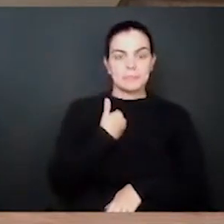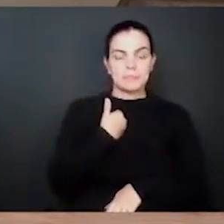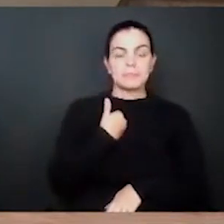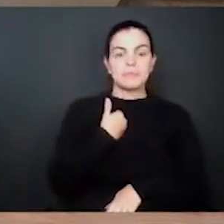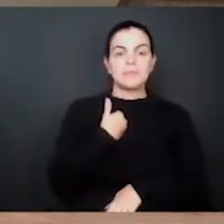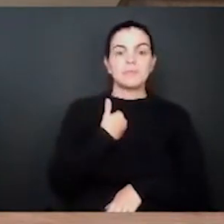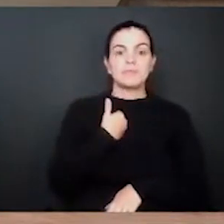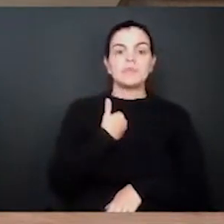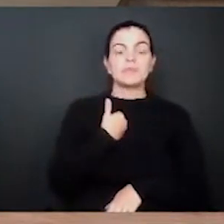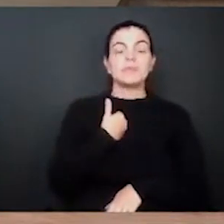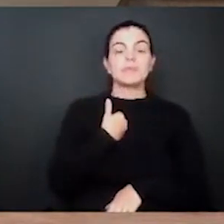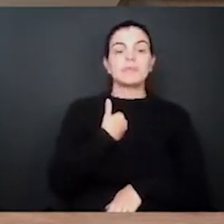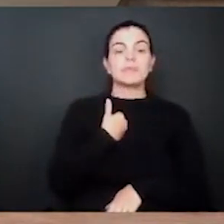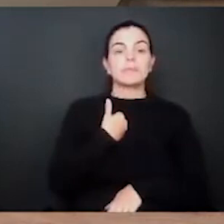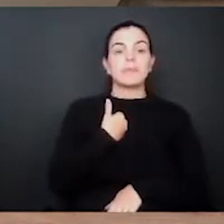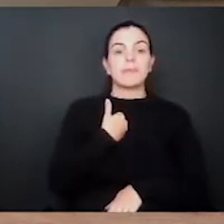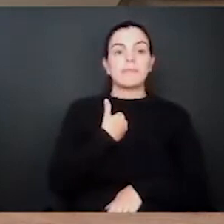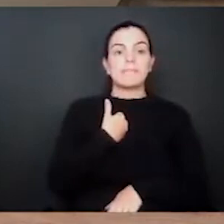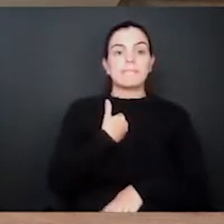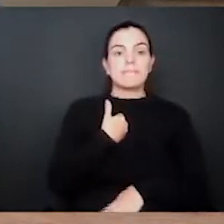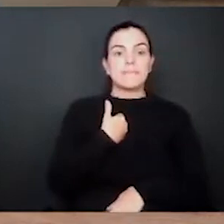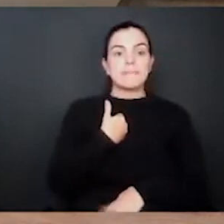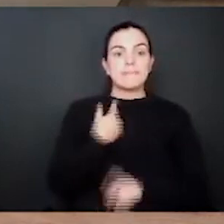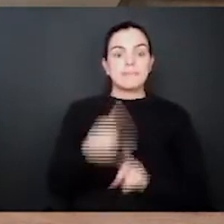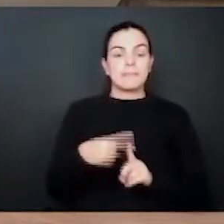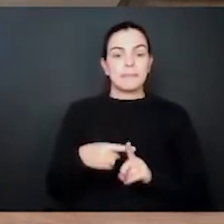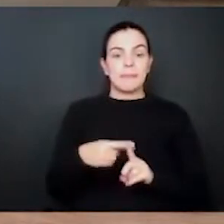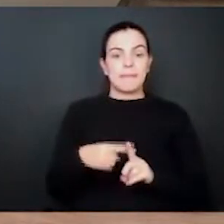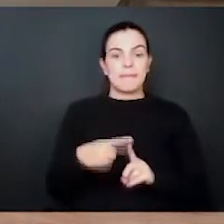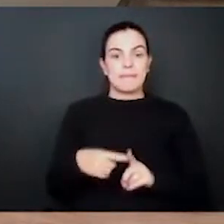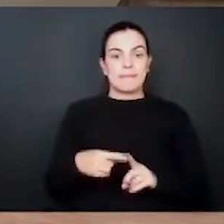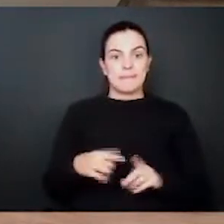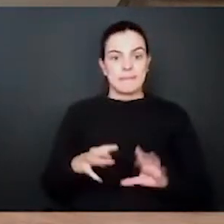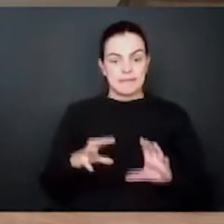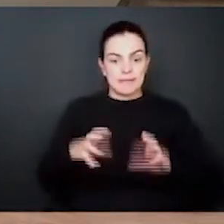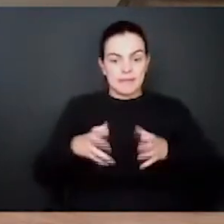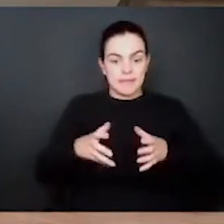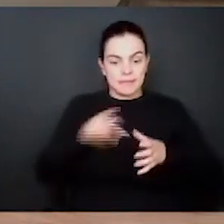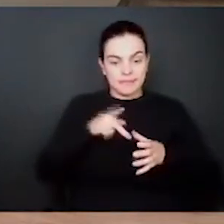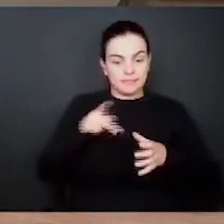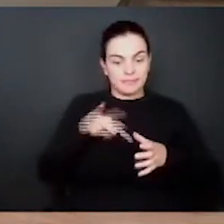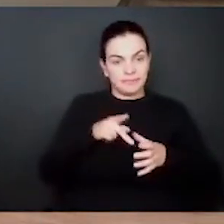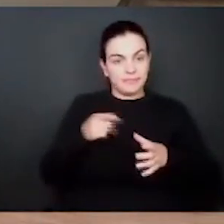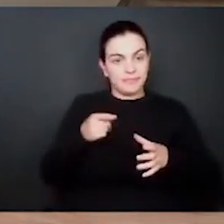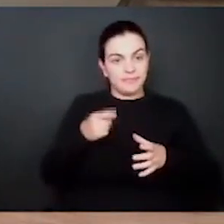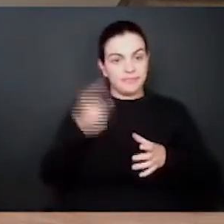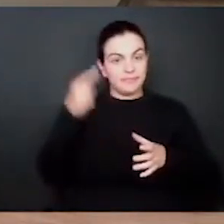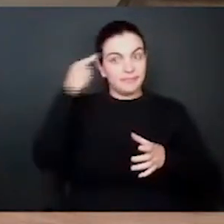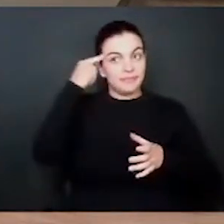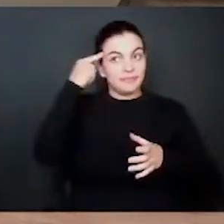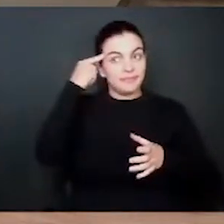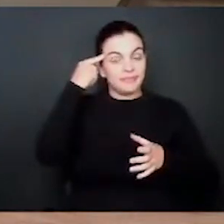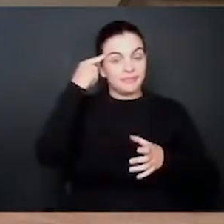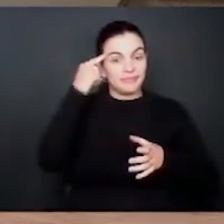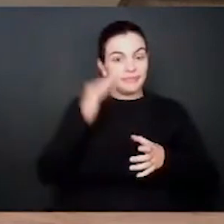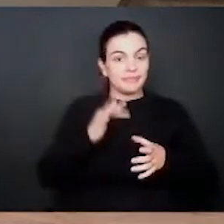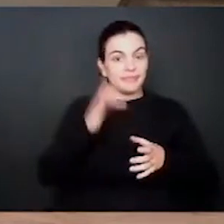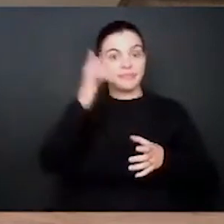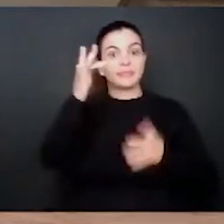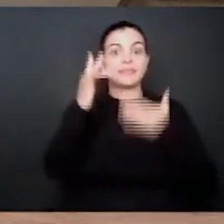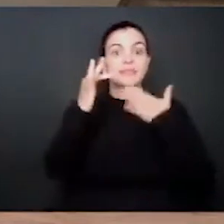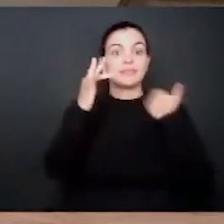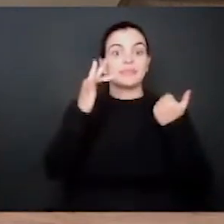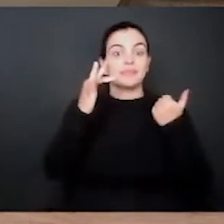esse competente grupo de professores que ainda vislumbra um futuro melhor para a nossa educação, começando lá na primeira